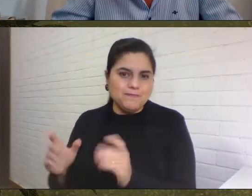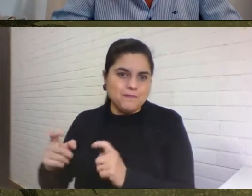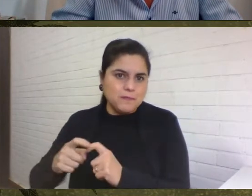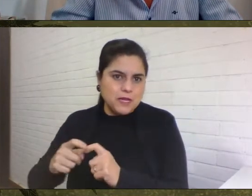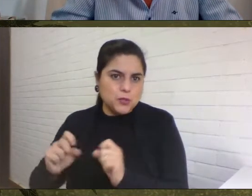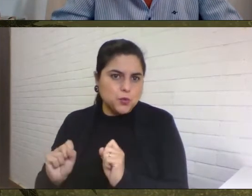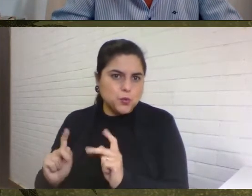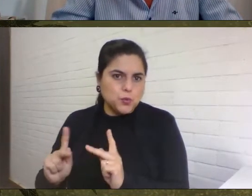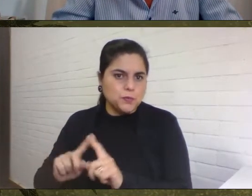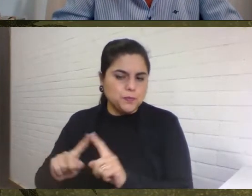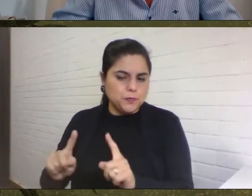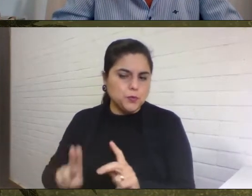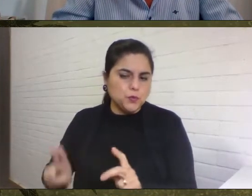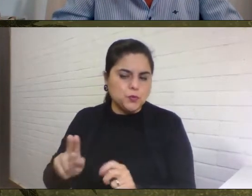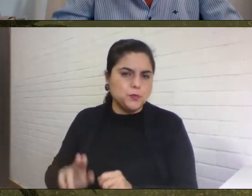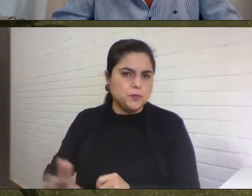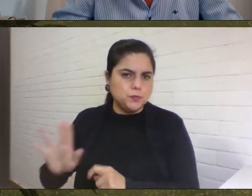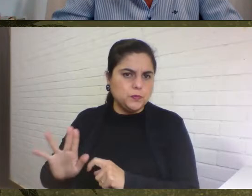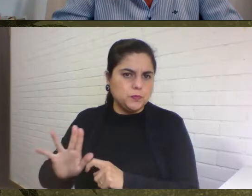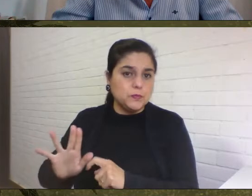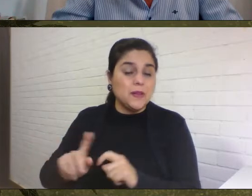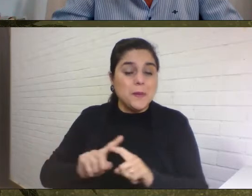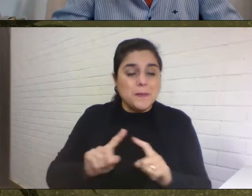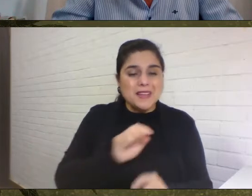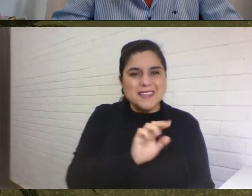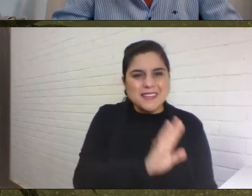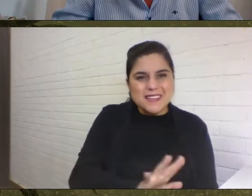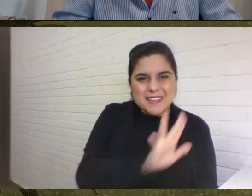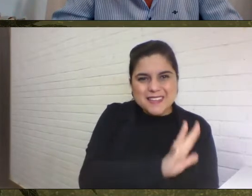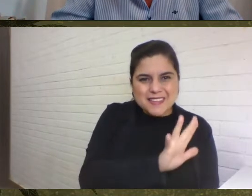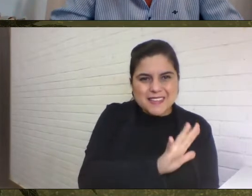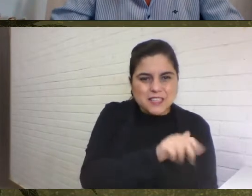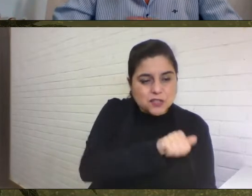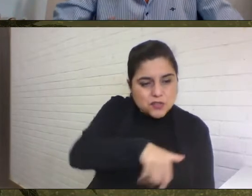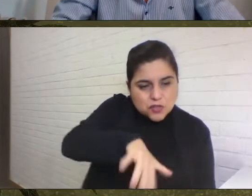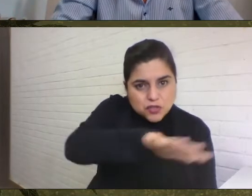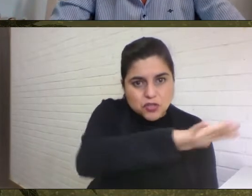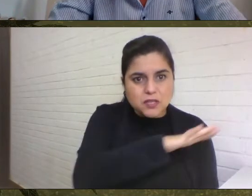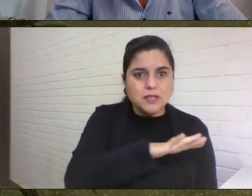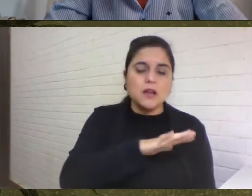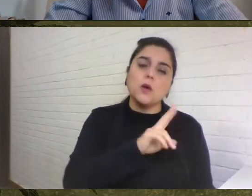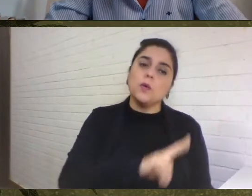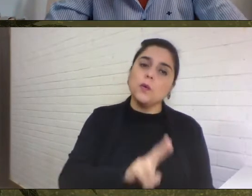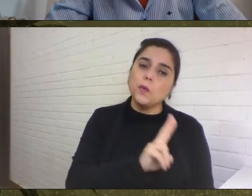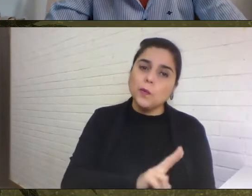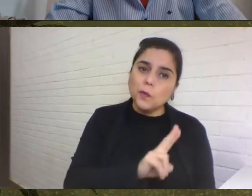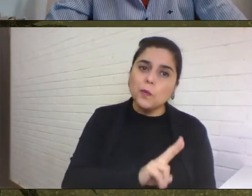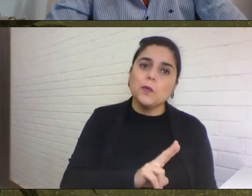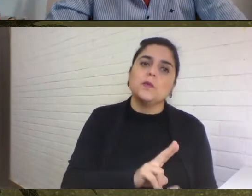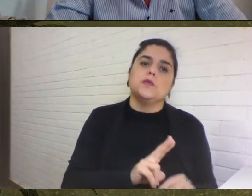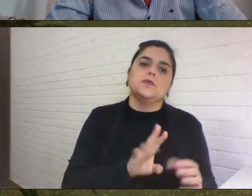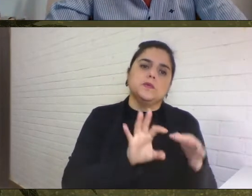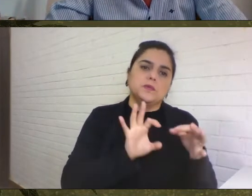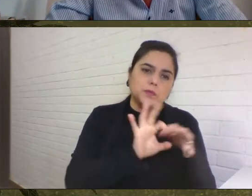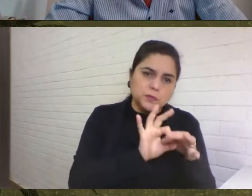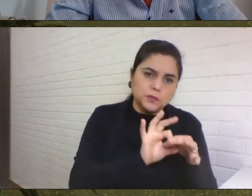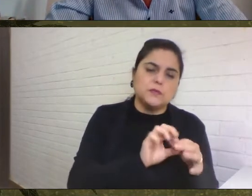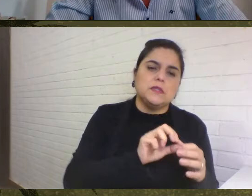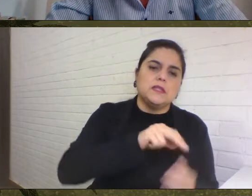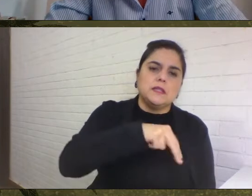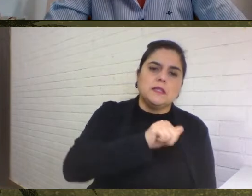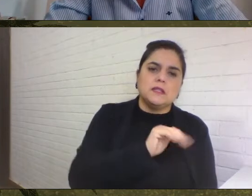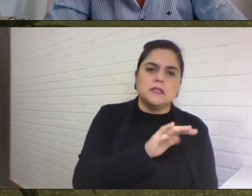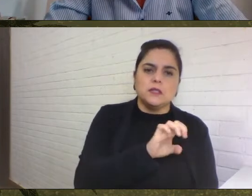o novo quadro existente ao nível das Nações Unidas,